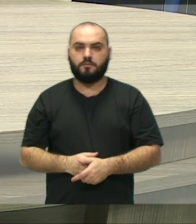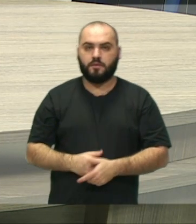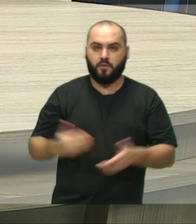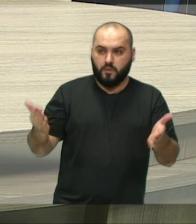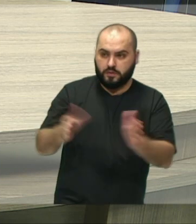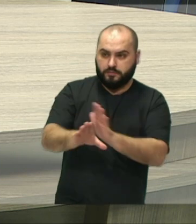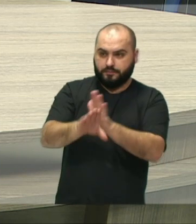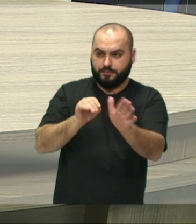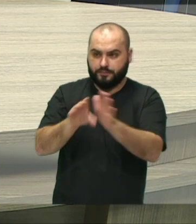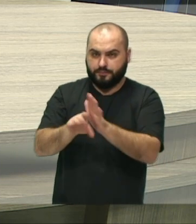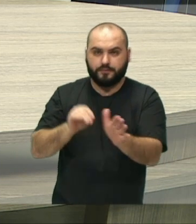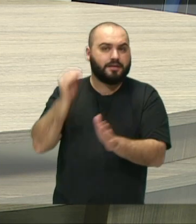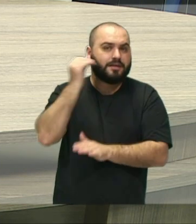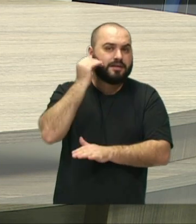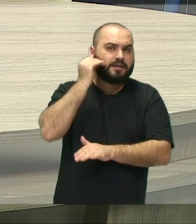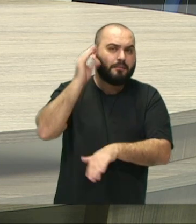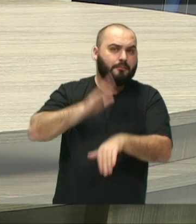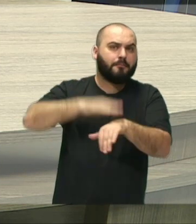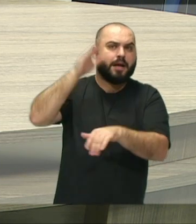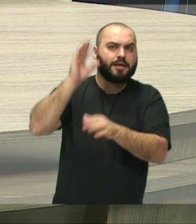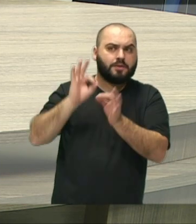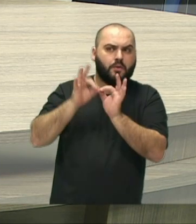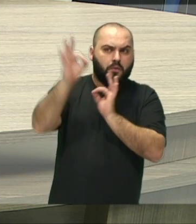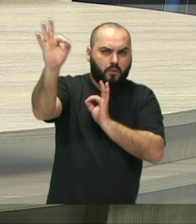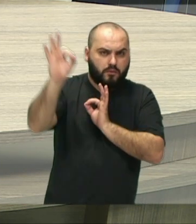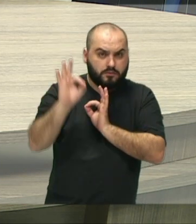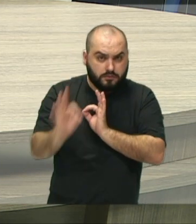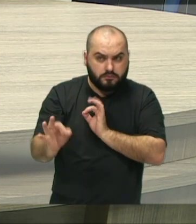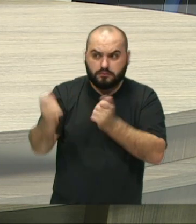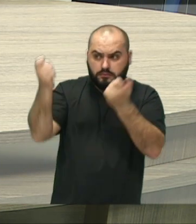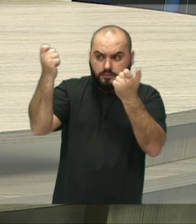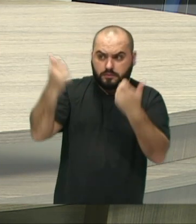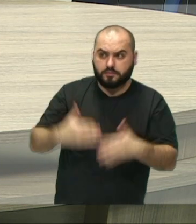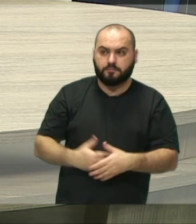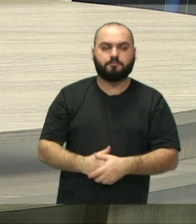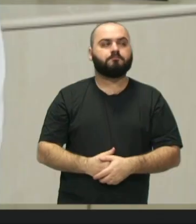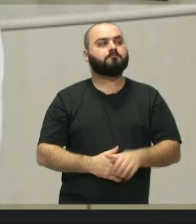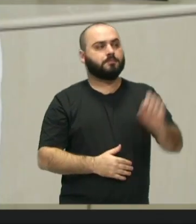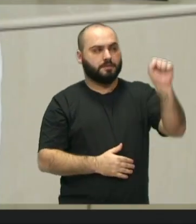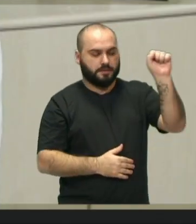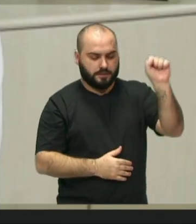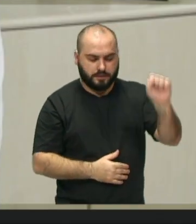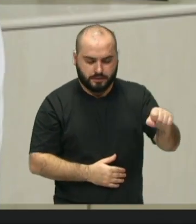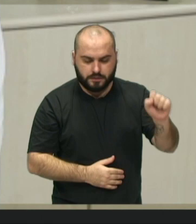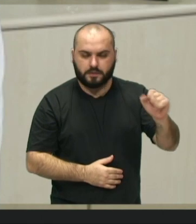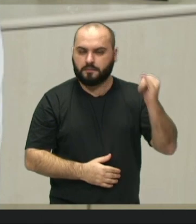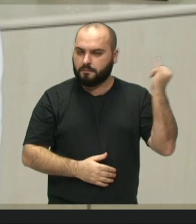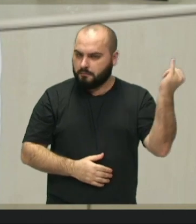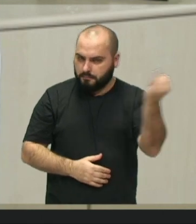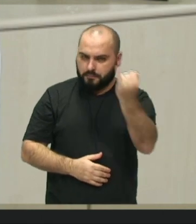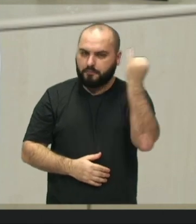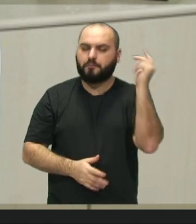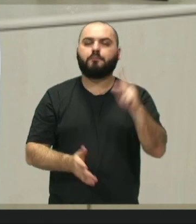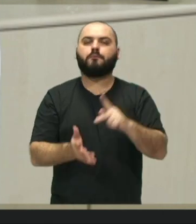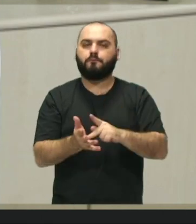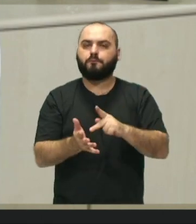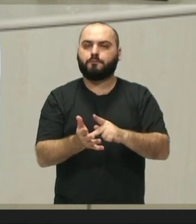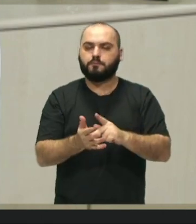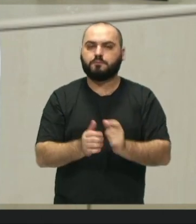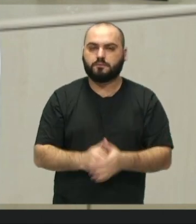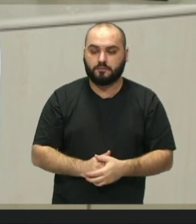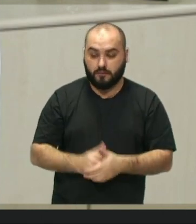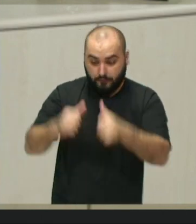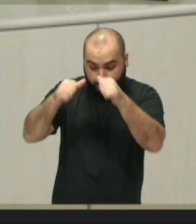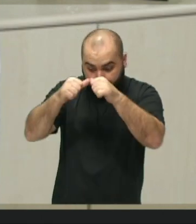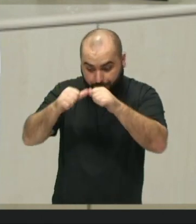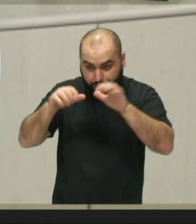mais acima, é isso? Como é que vocês estão trabalhando? Sim, isso também é de fundamental importância, Elis. Mantém-se essa